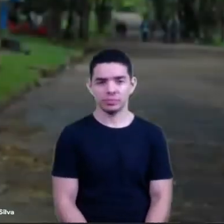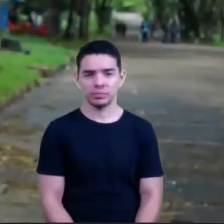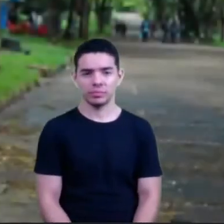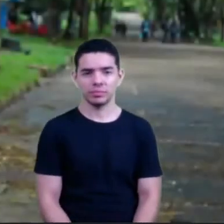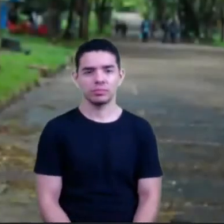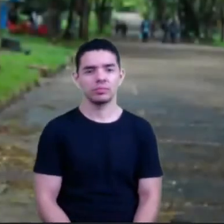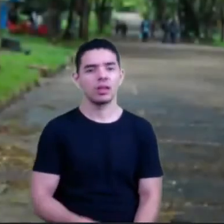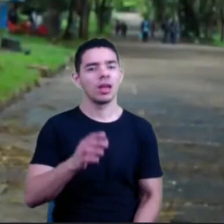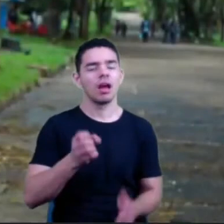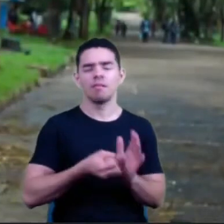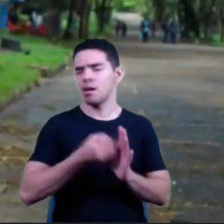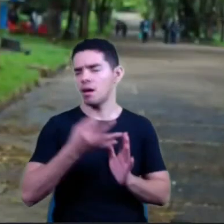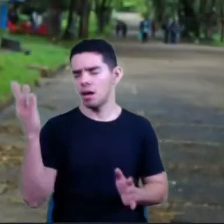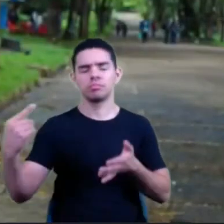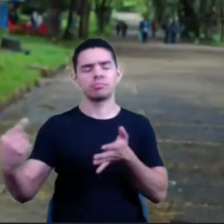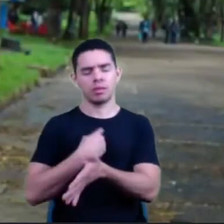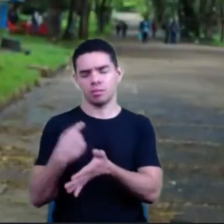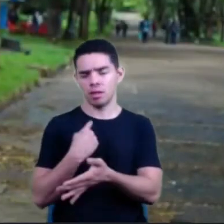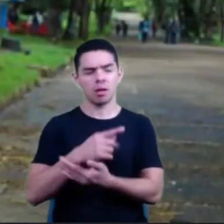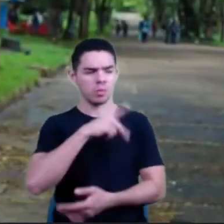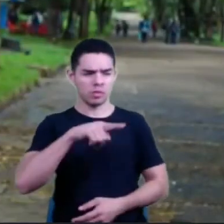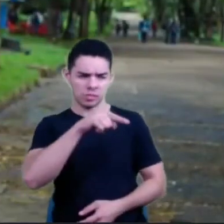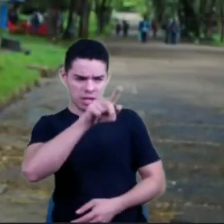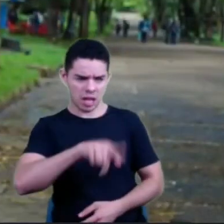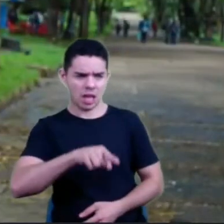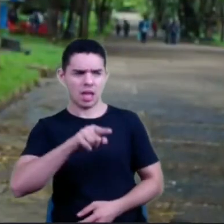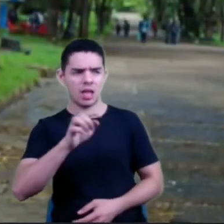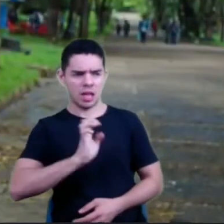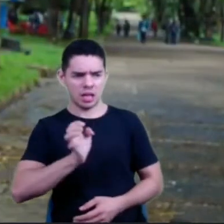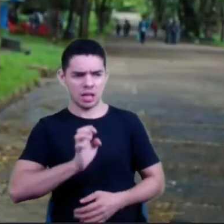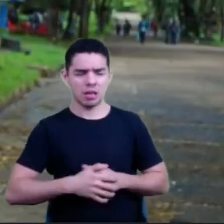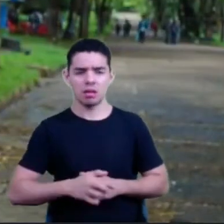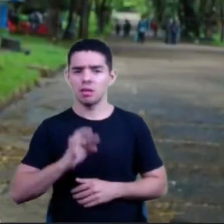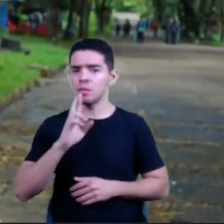Várias situações os alunos já me perguntaram: professor, o senhor é gay? O que eu respondo?